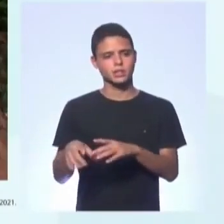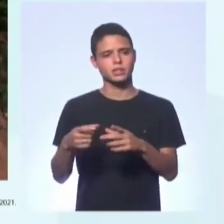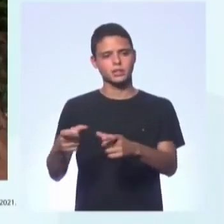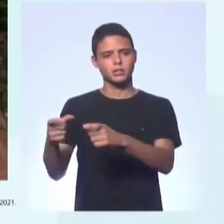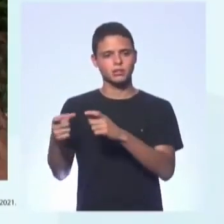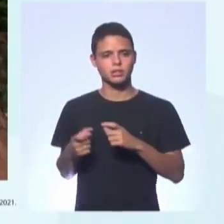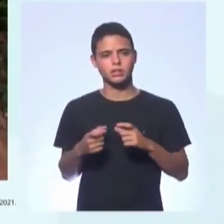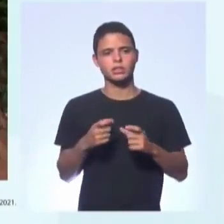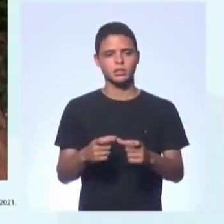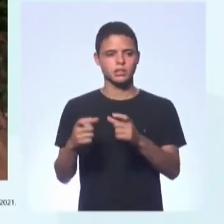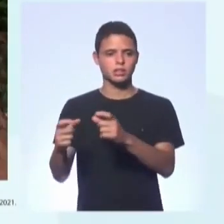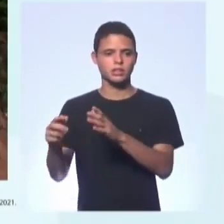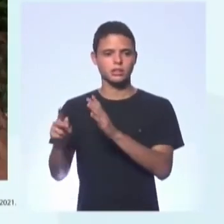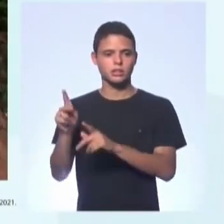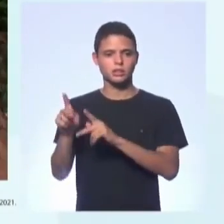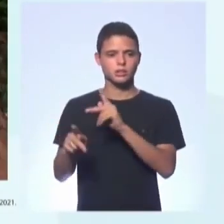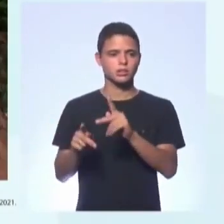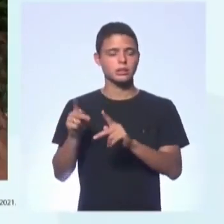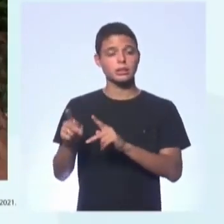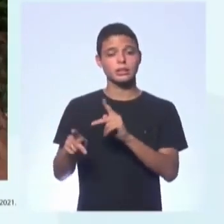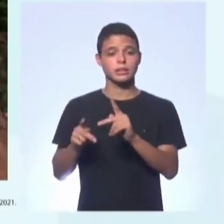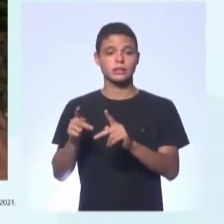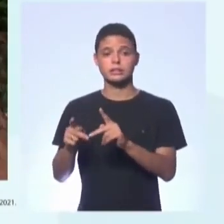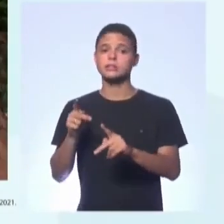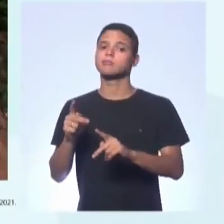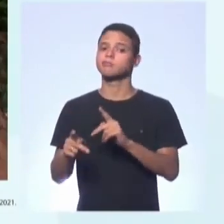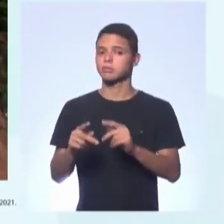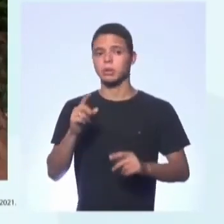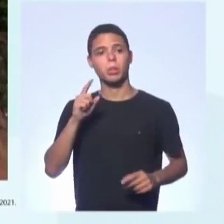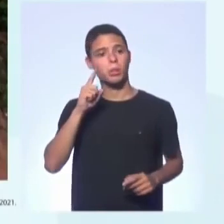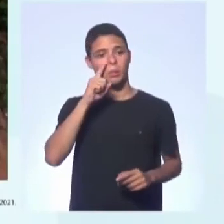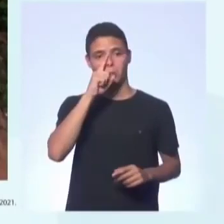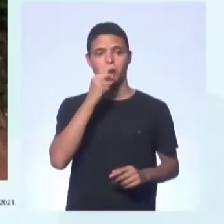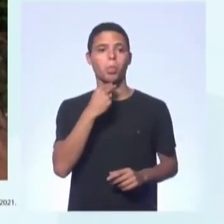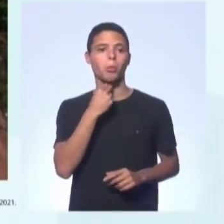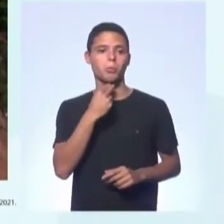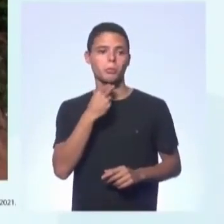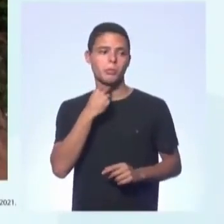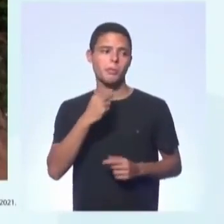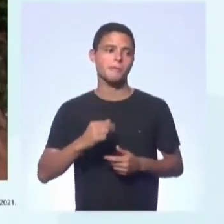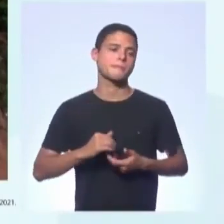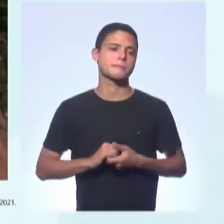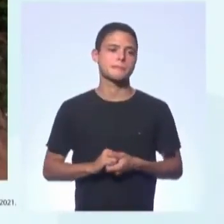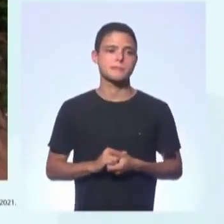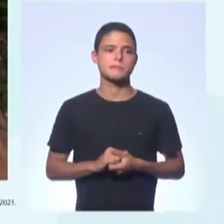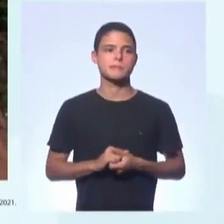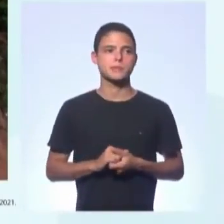públicas é crime. Então, nós temos aí uma imagem mostrando aí, né,